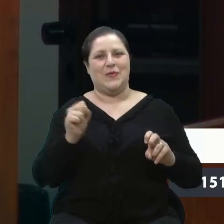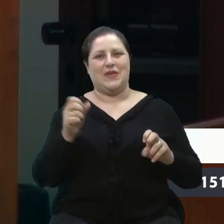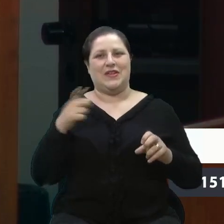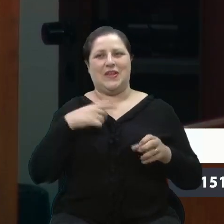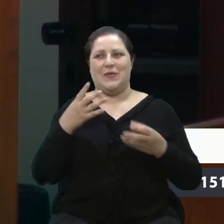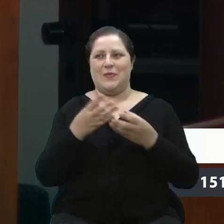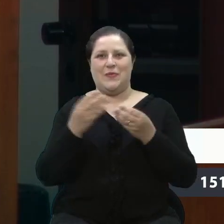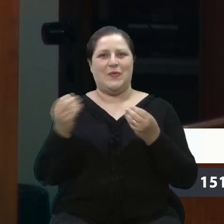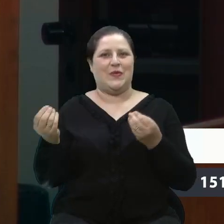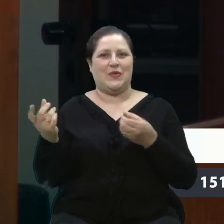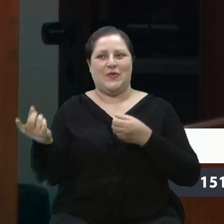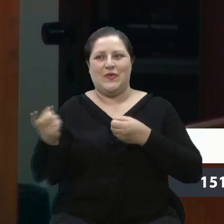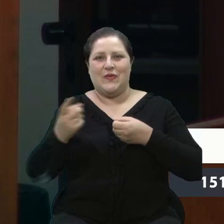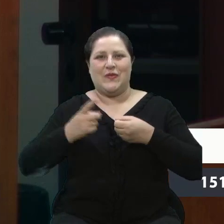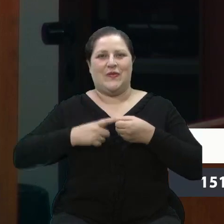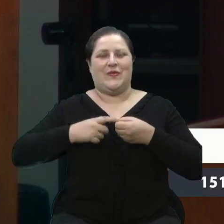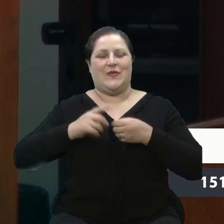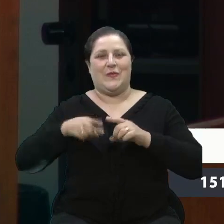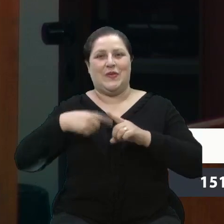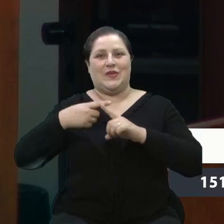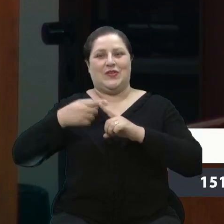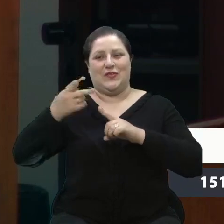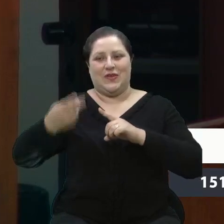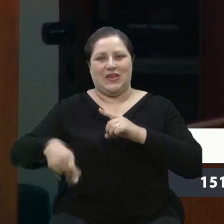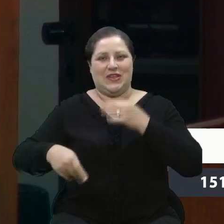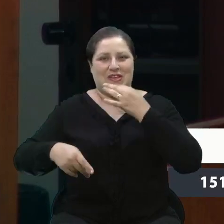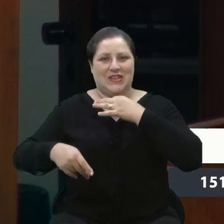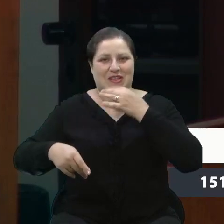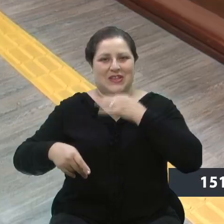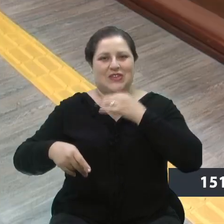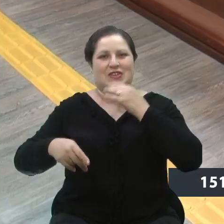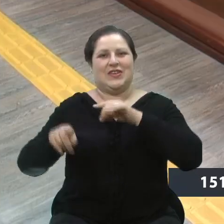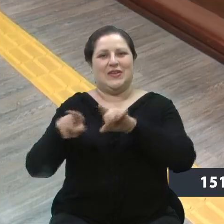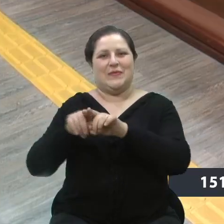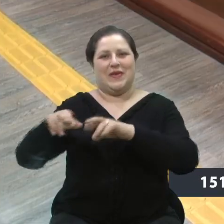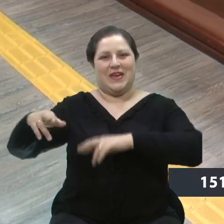grande para a nossa cidade e para a nossa região. Obrigado, senhor presidente. Obrigada.